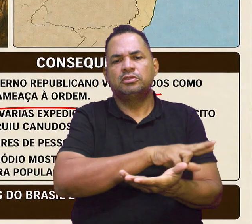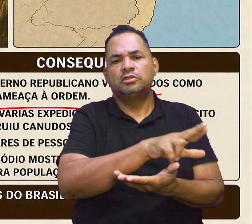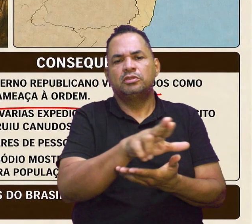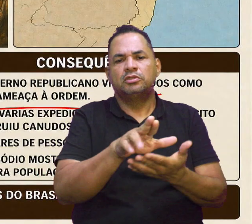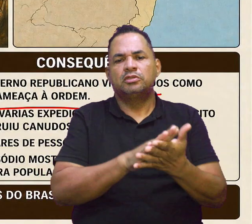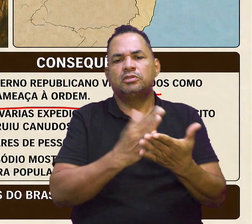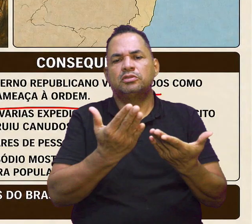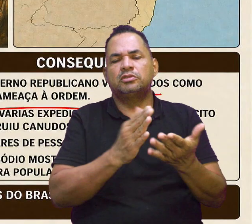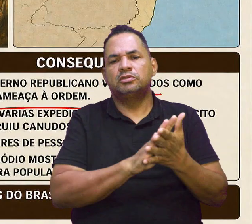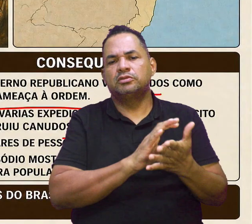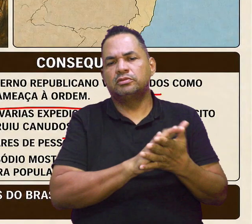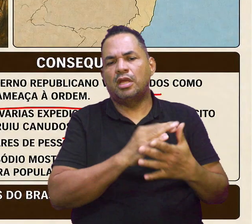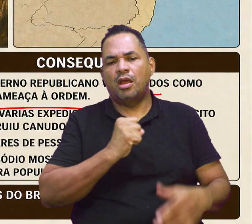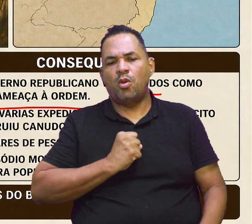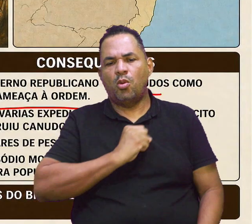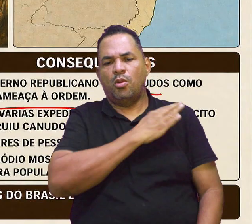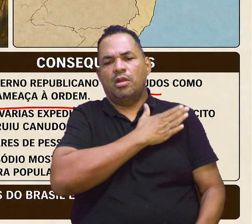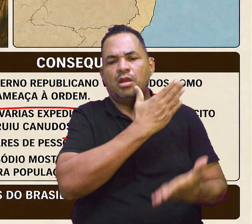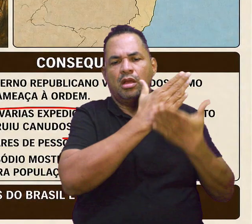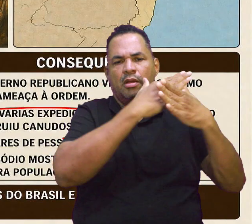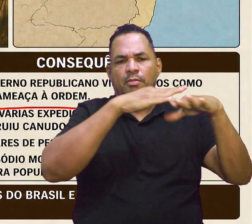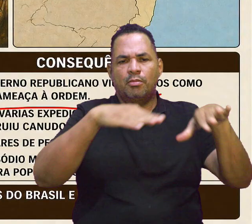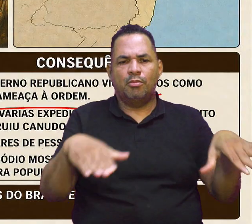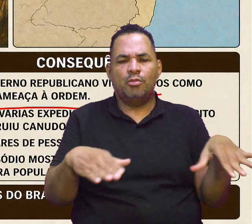exército destruiu Canudos em